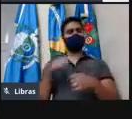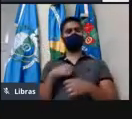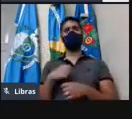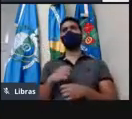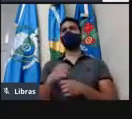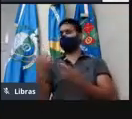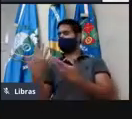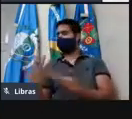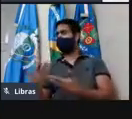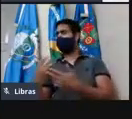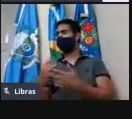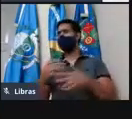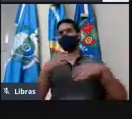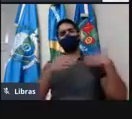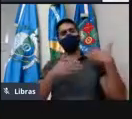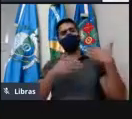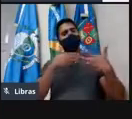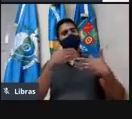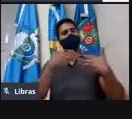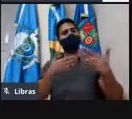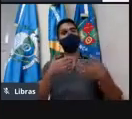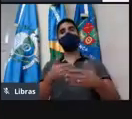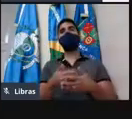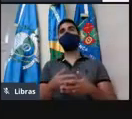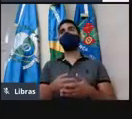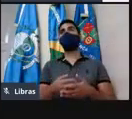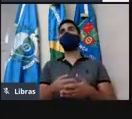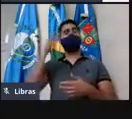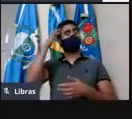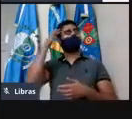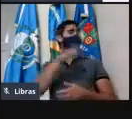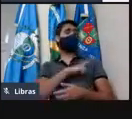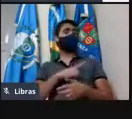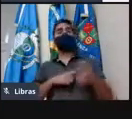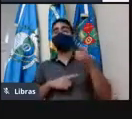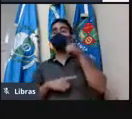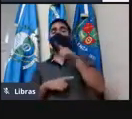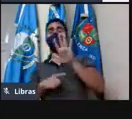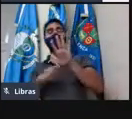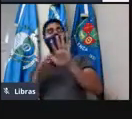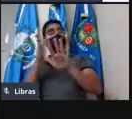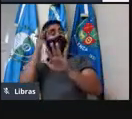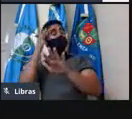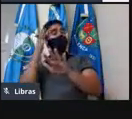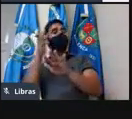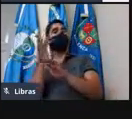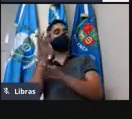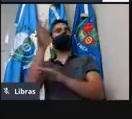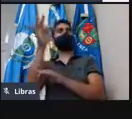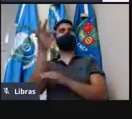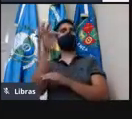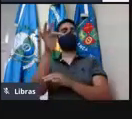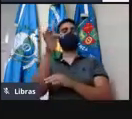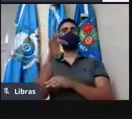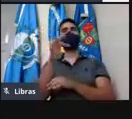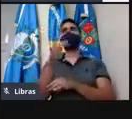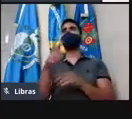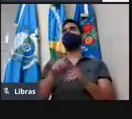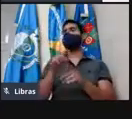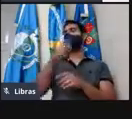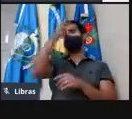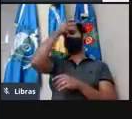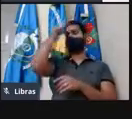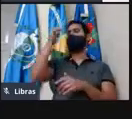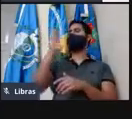E está passando o tempo, né? E dessa vez, nesse governo, não conseguia, mas se Deus quiser, nosso prefeito passou